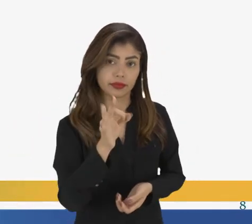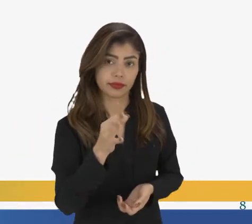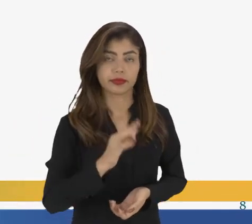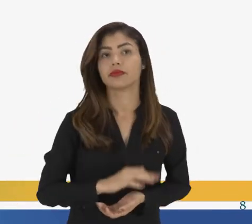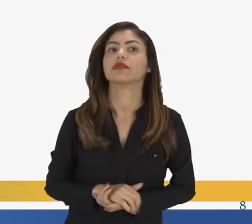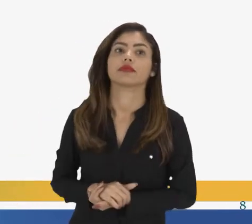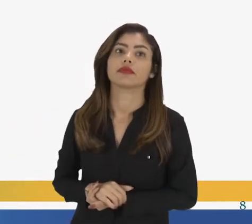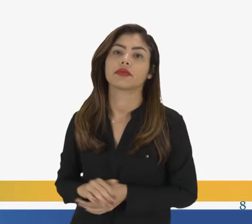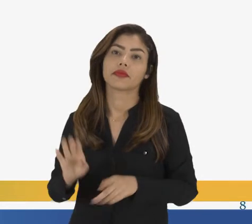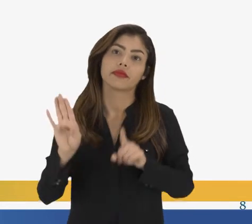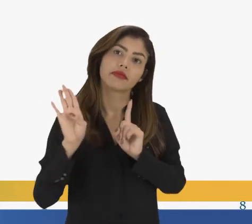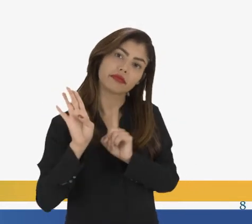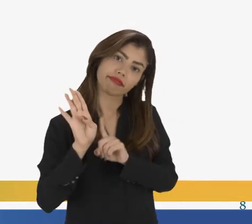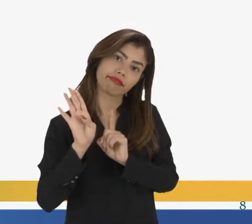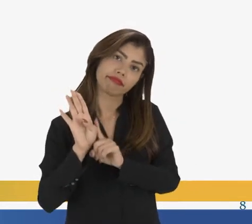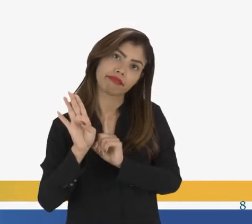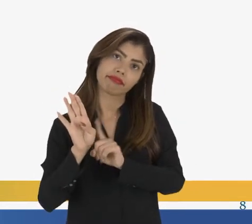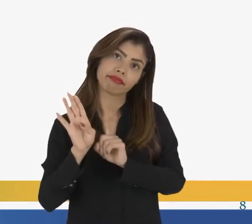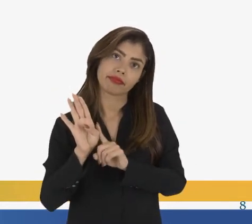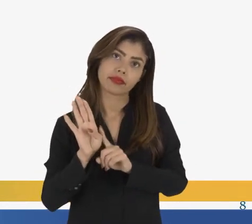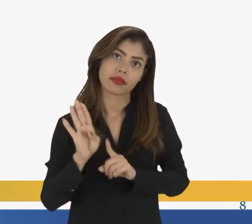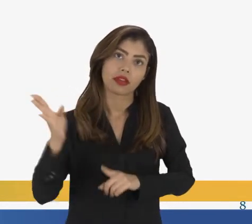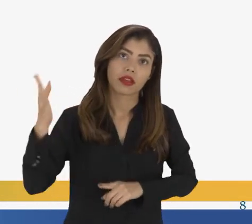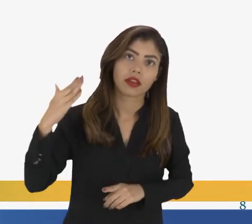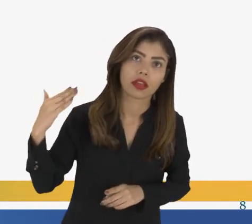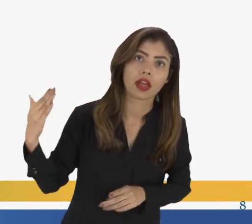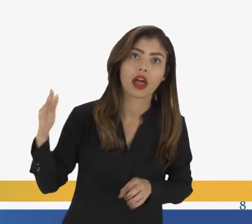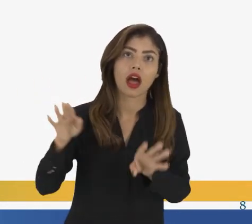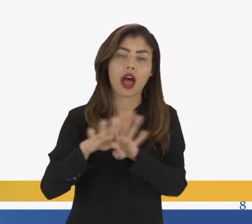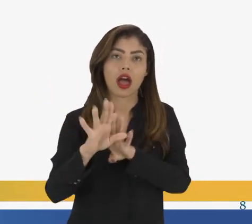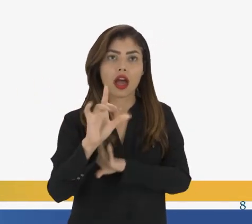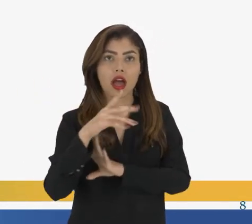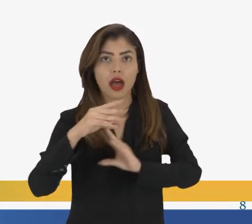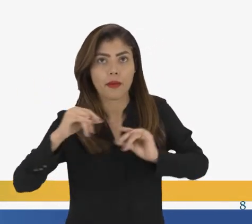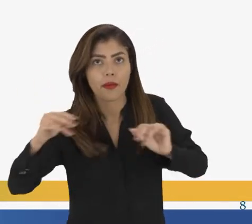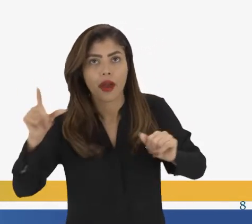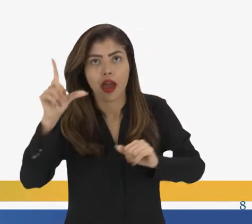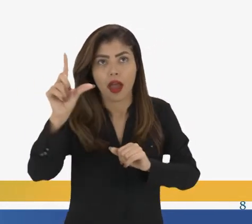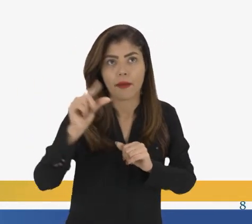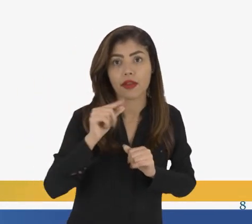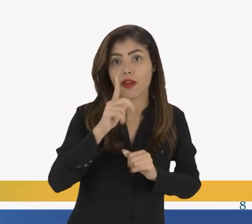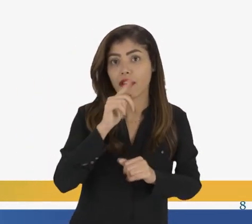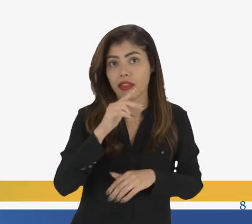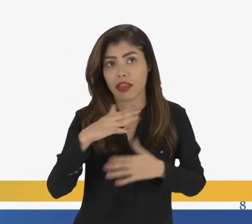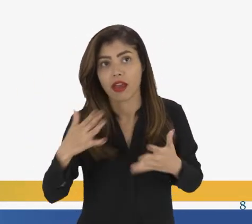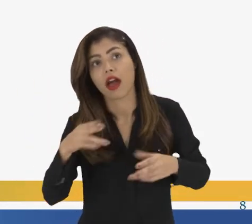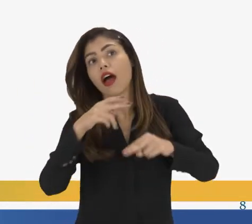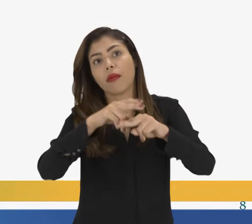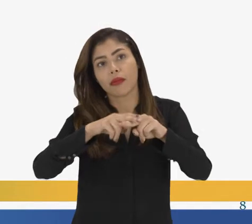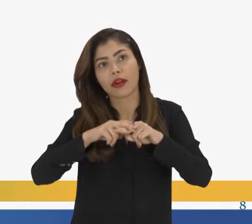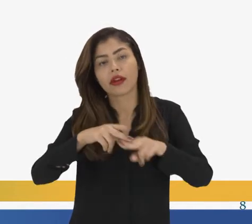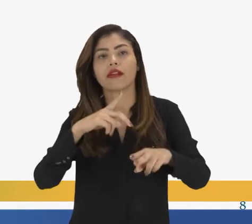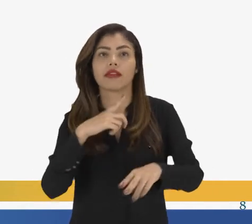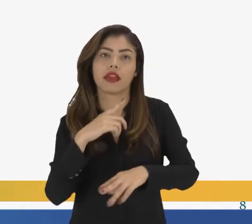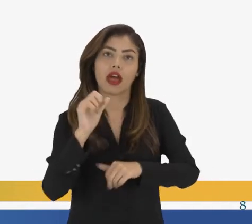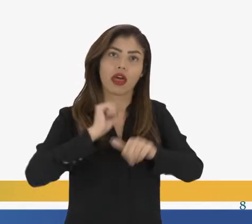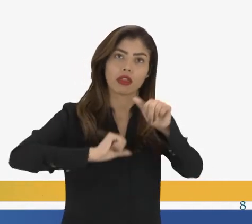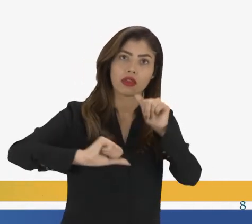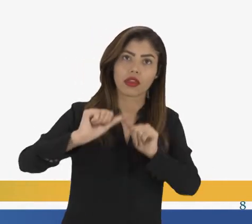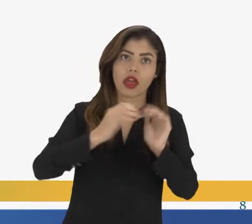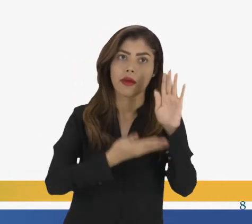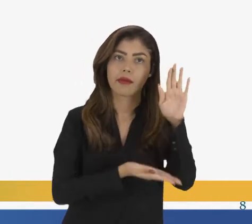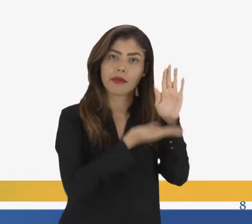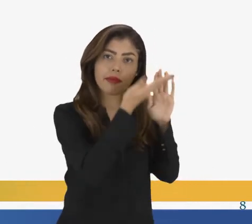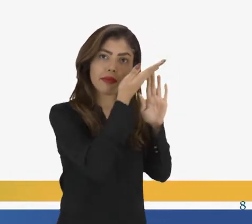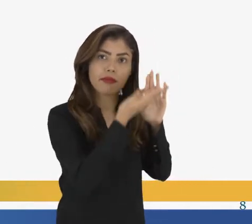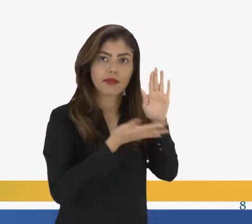certo? Alternativa B. O calor específico da areia é menor que o da água, por isso ele sofre variações